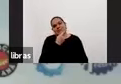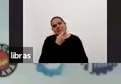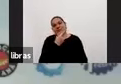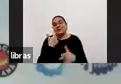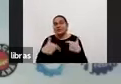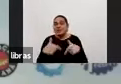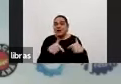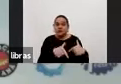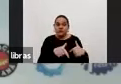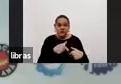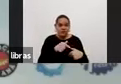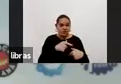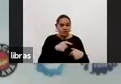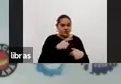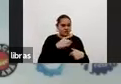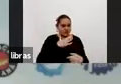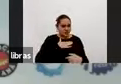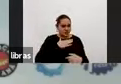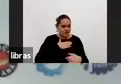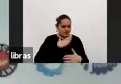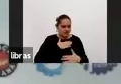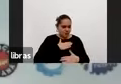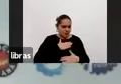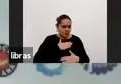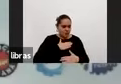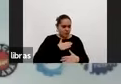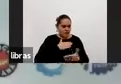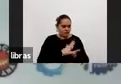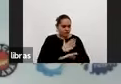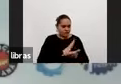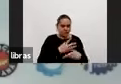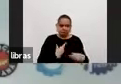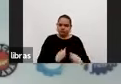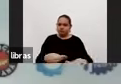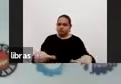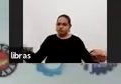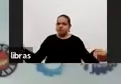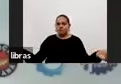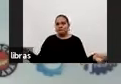dividindo o que conseguiu. Alguns fizeram promessa, sabe?